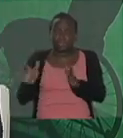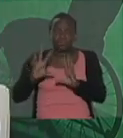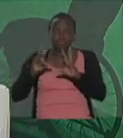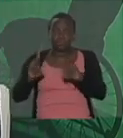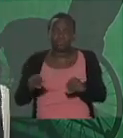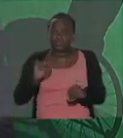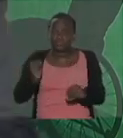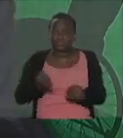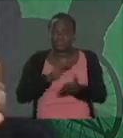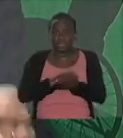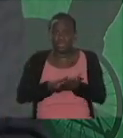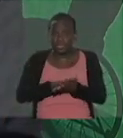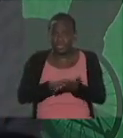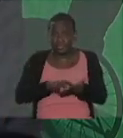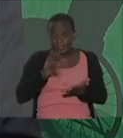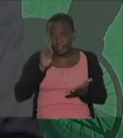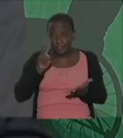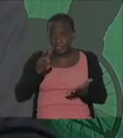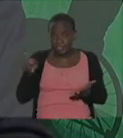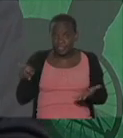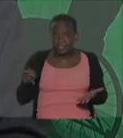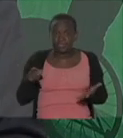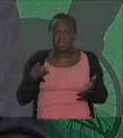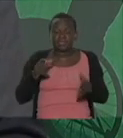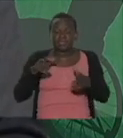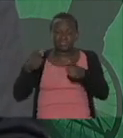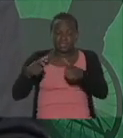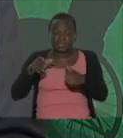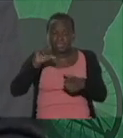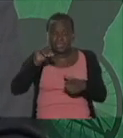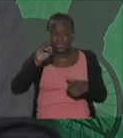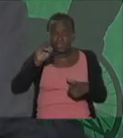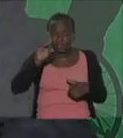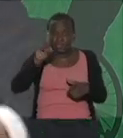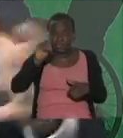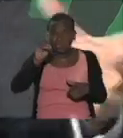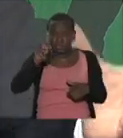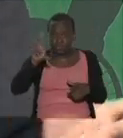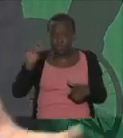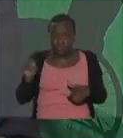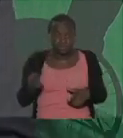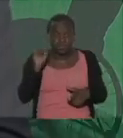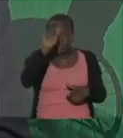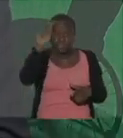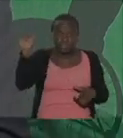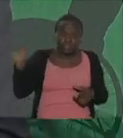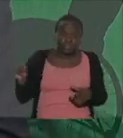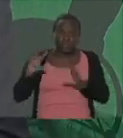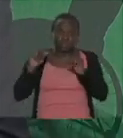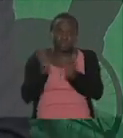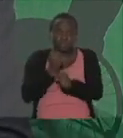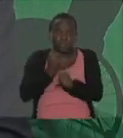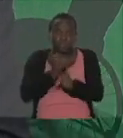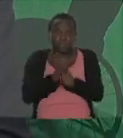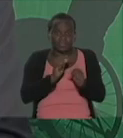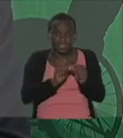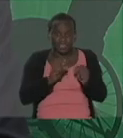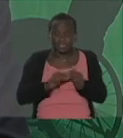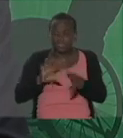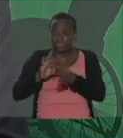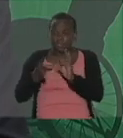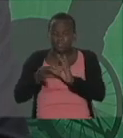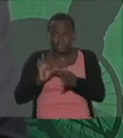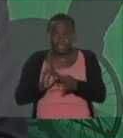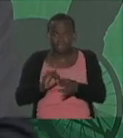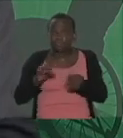está sendo aproveitado vi de Parque Olímpico vi de Parque Olímpico vi de centro de Deodoro vi de todas essas obras que foram feitas o Rio de Janeiro